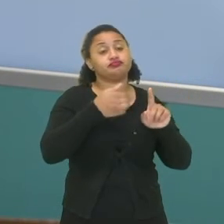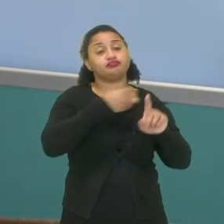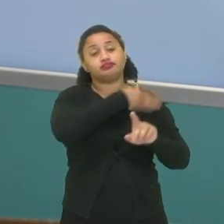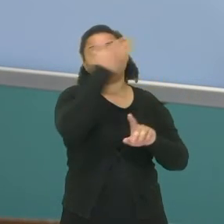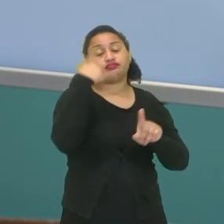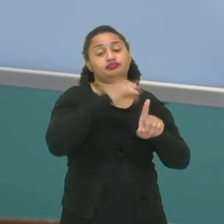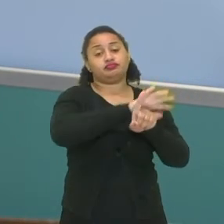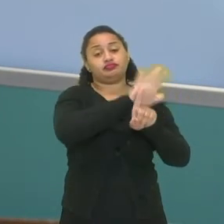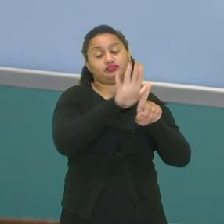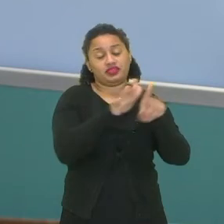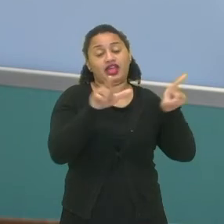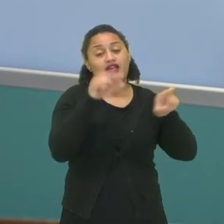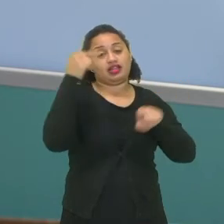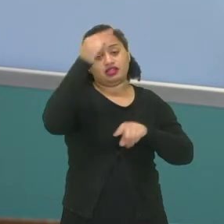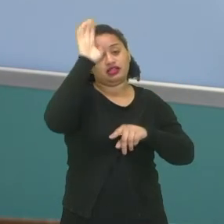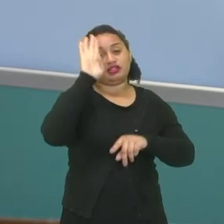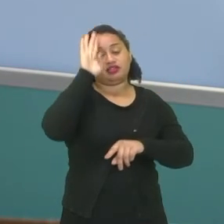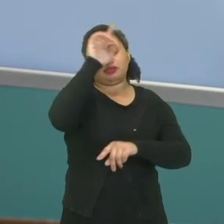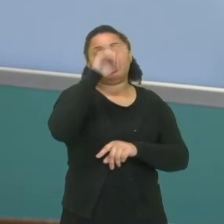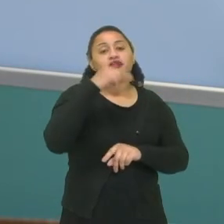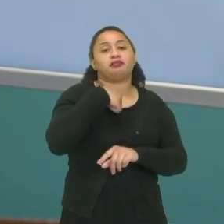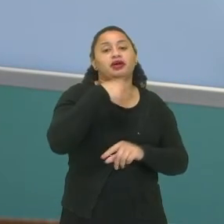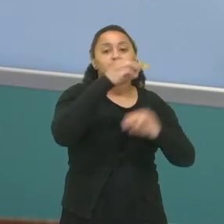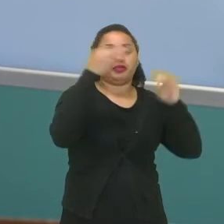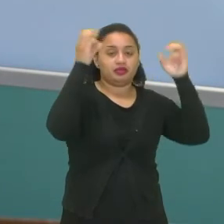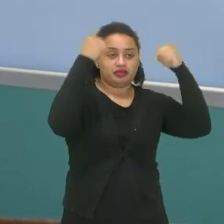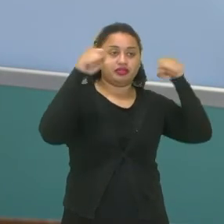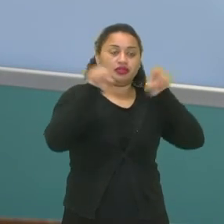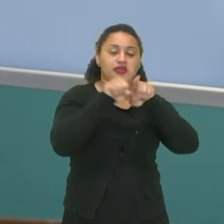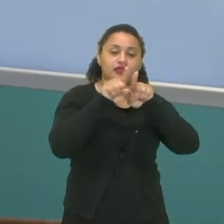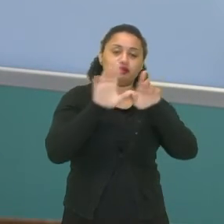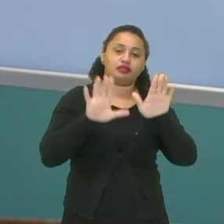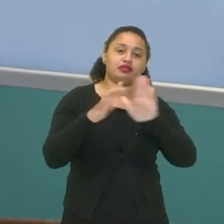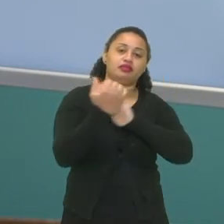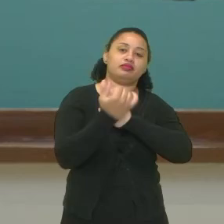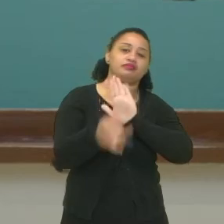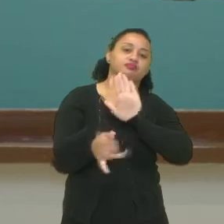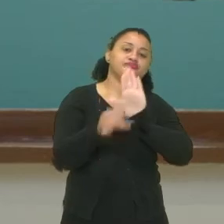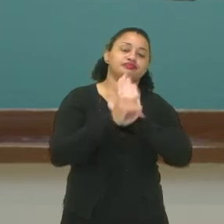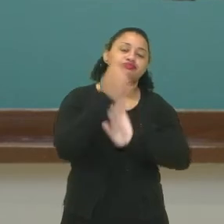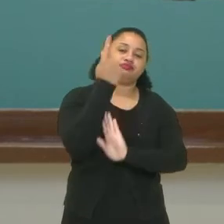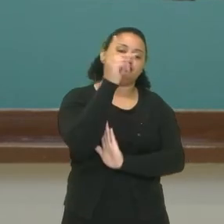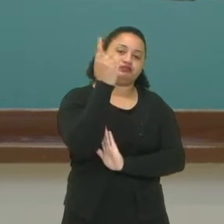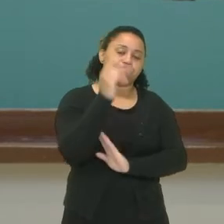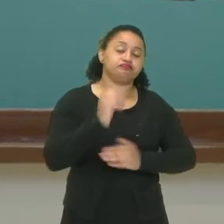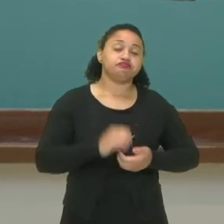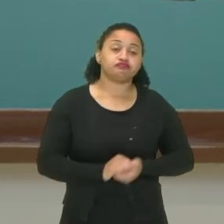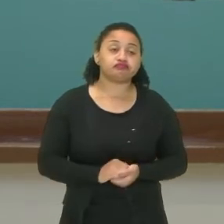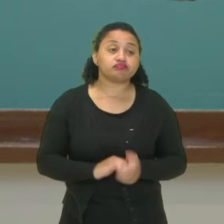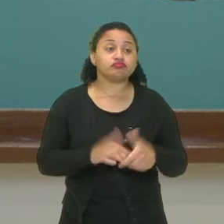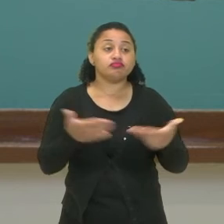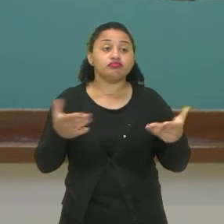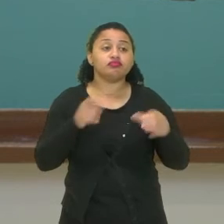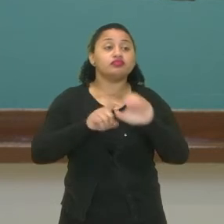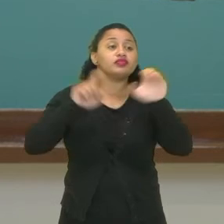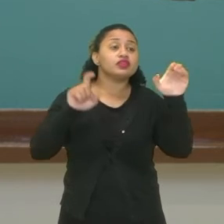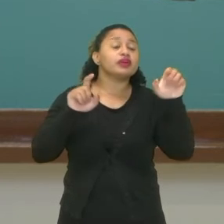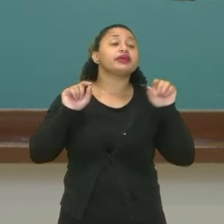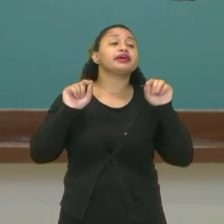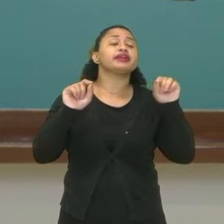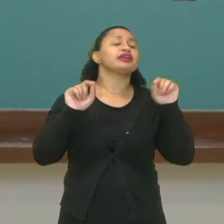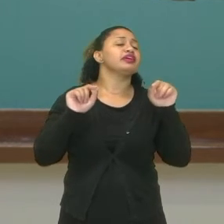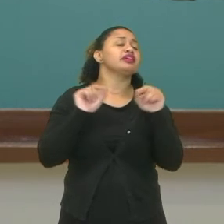ser padroeira do México, é um dos símbolos da identidade mexicana, né? E aqui a independência, né? Quem aí vai conduzir